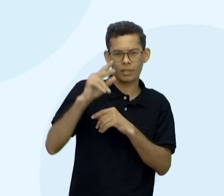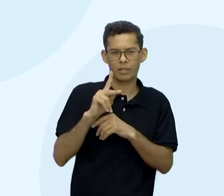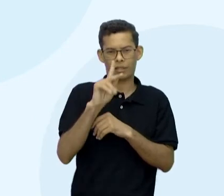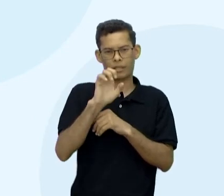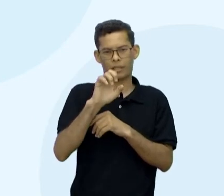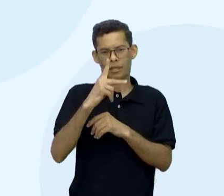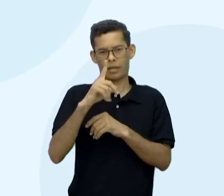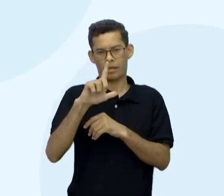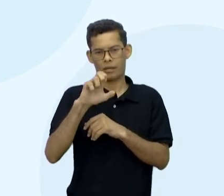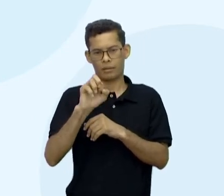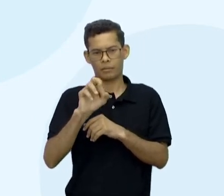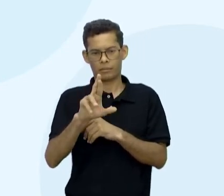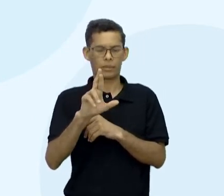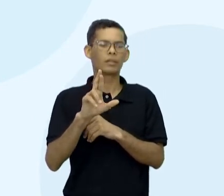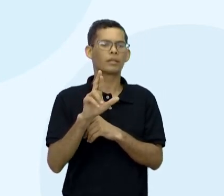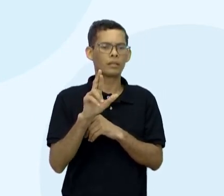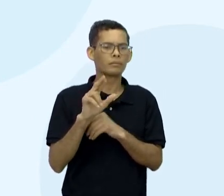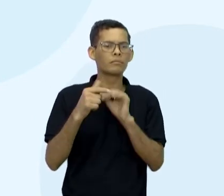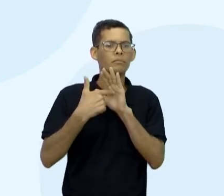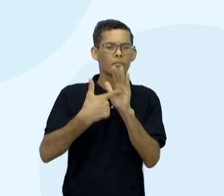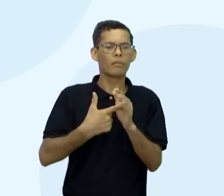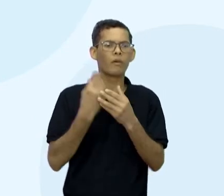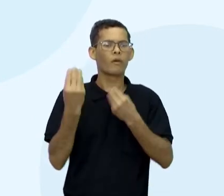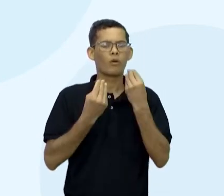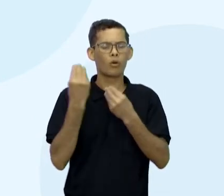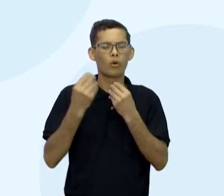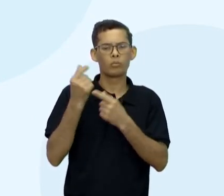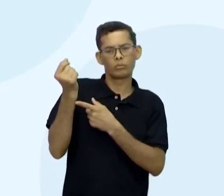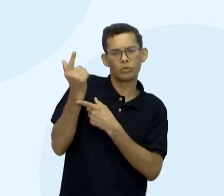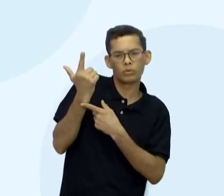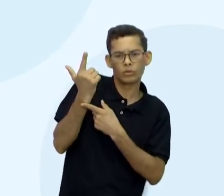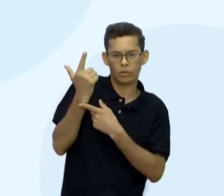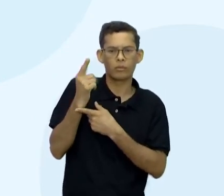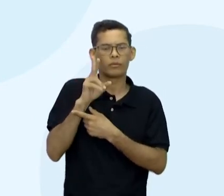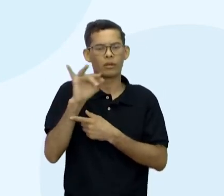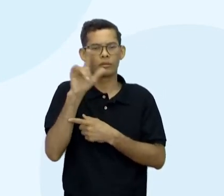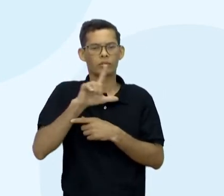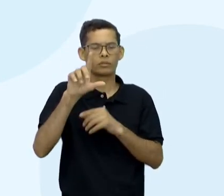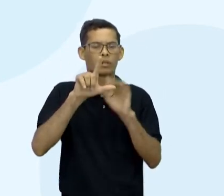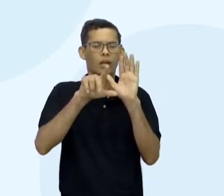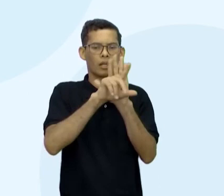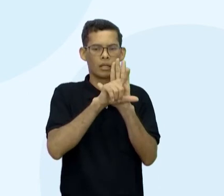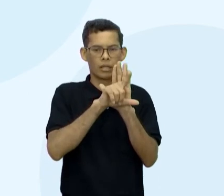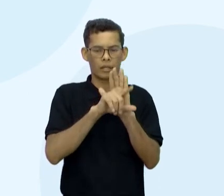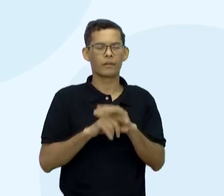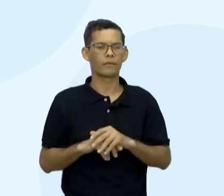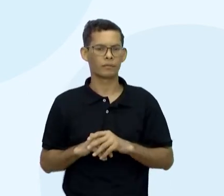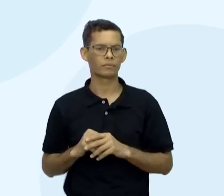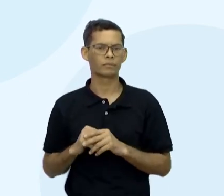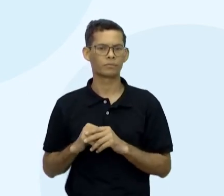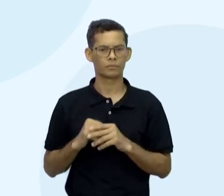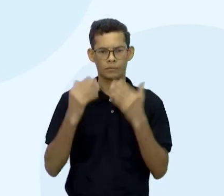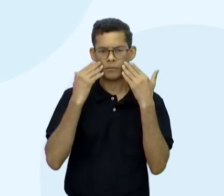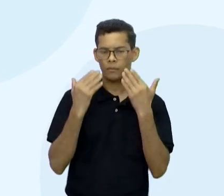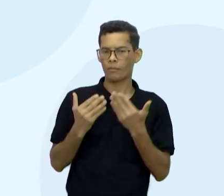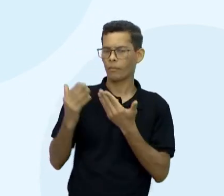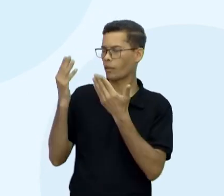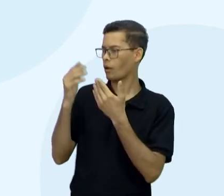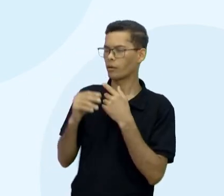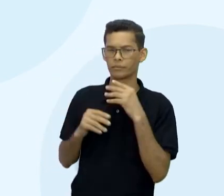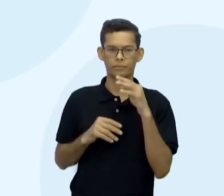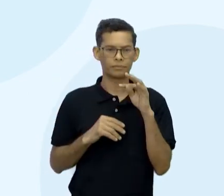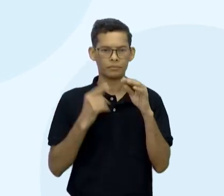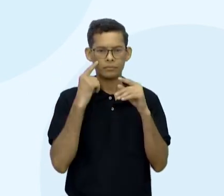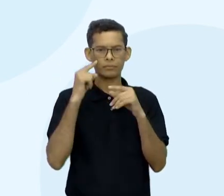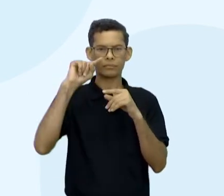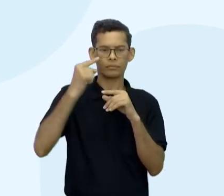o Sol tá aqui. Então vamos lá, vamos usar a lei de Kepler. Tá lá, ó. T ao quadrado é do 4π ao